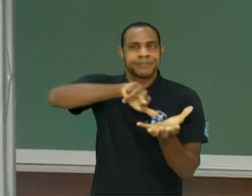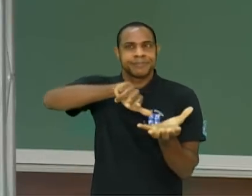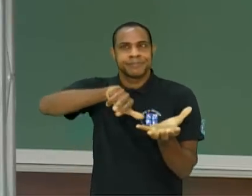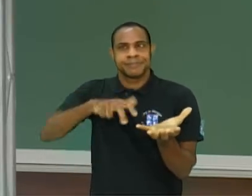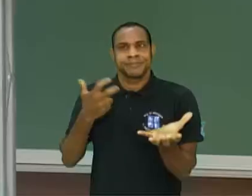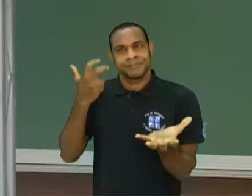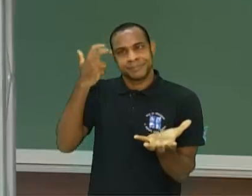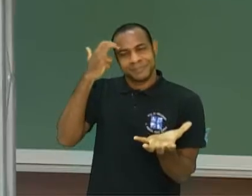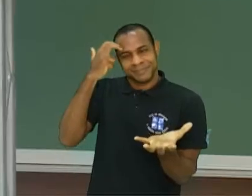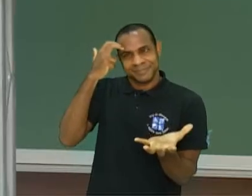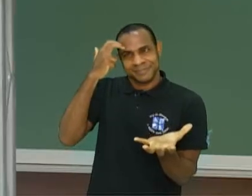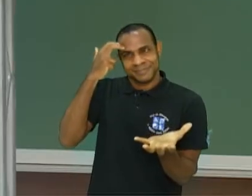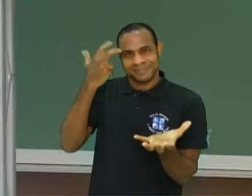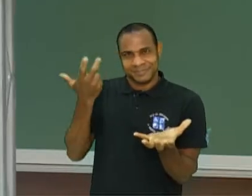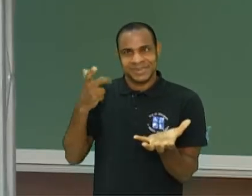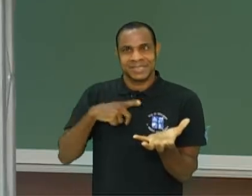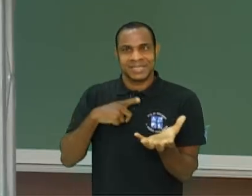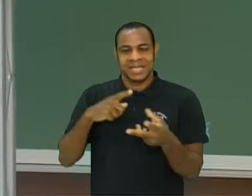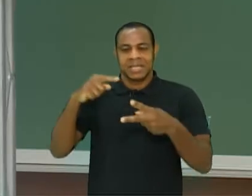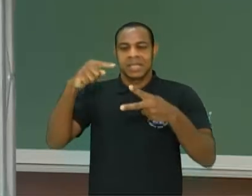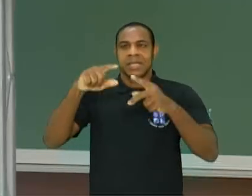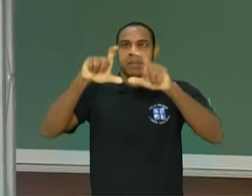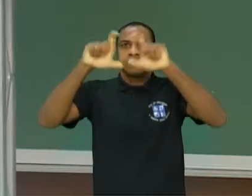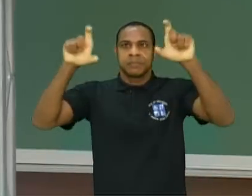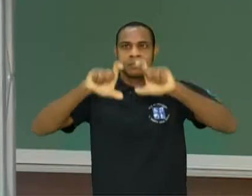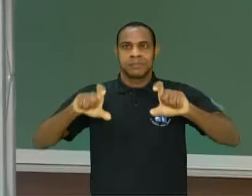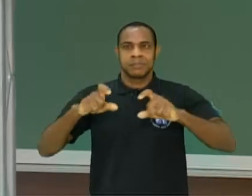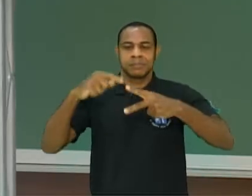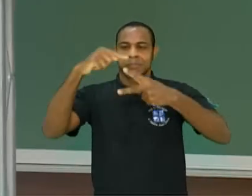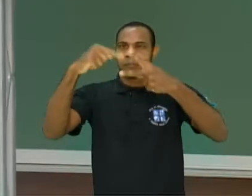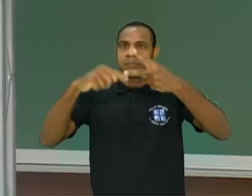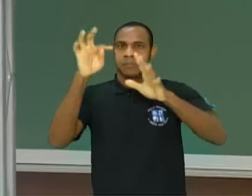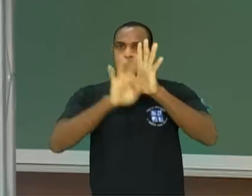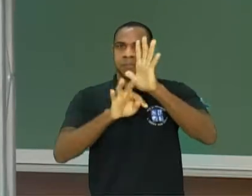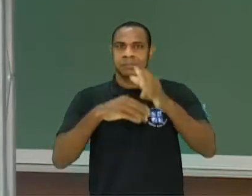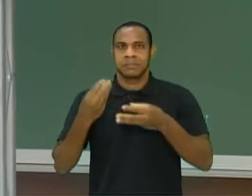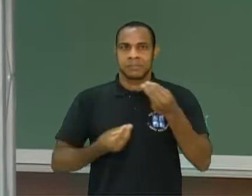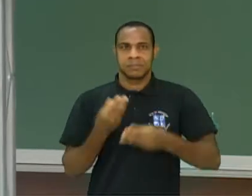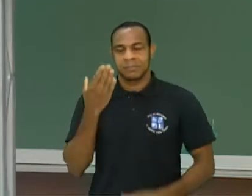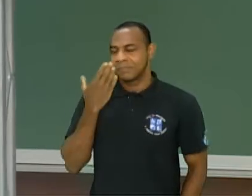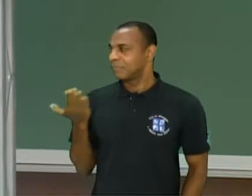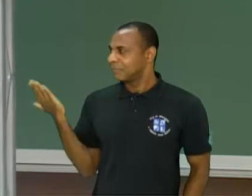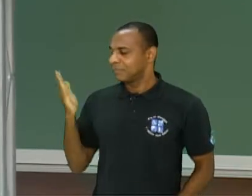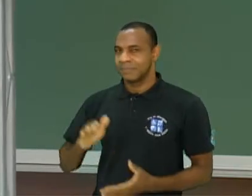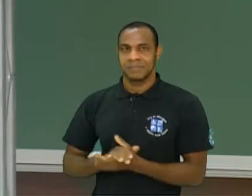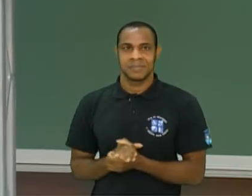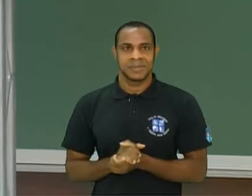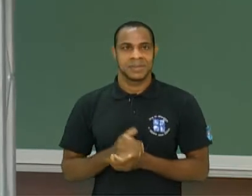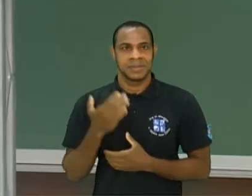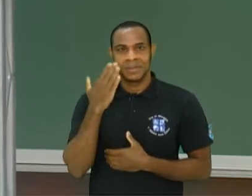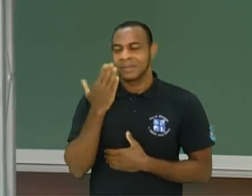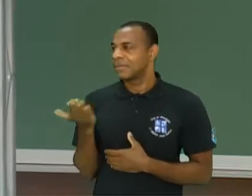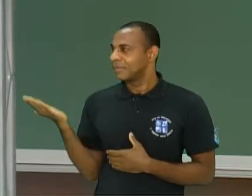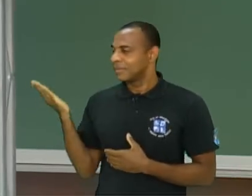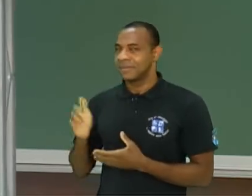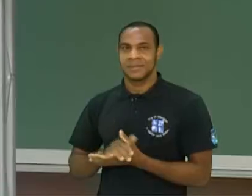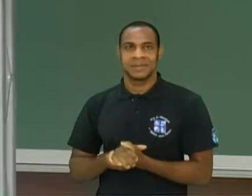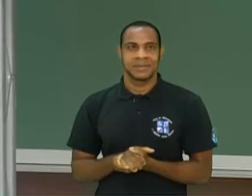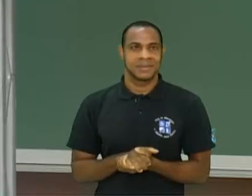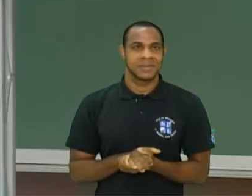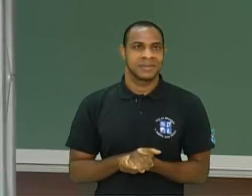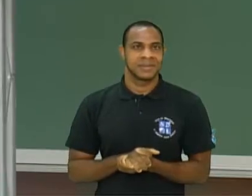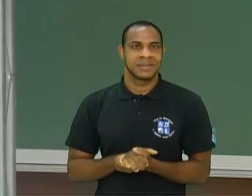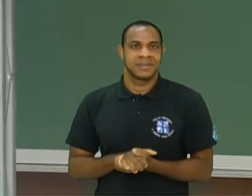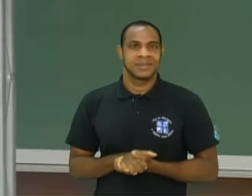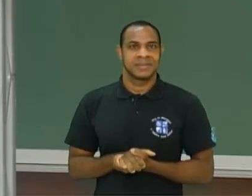dois textos, né? Então, os elementos da diversidade cultural são people's birthplace, o lugar que a pessoa nasce,